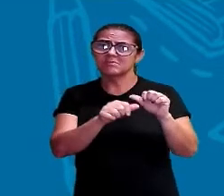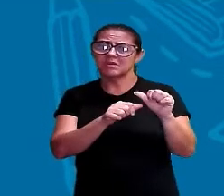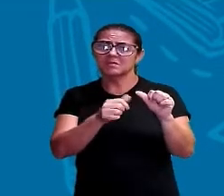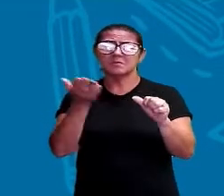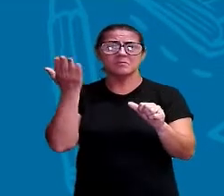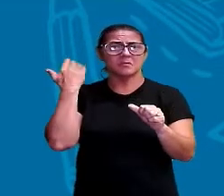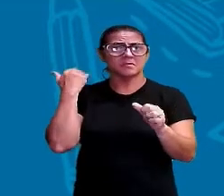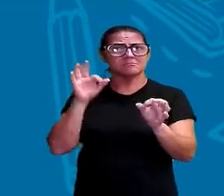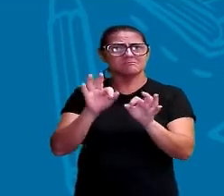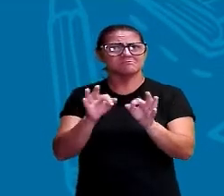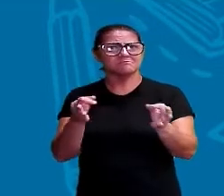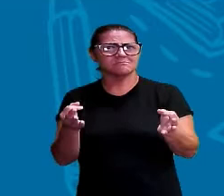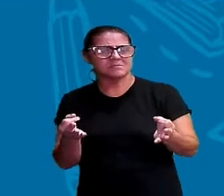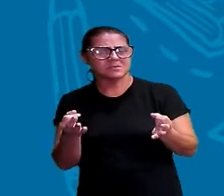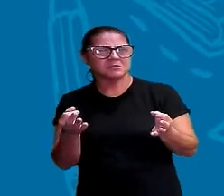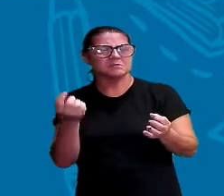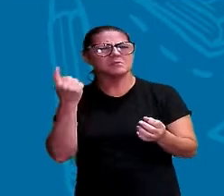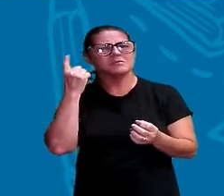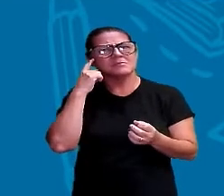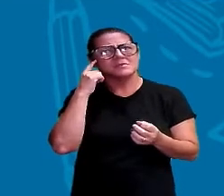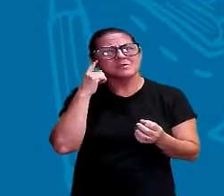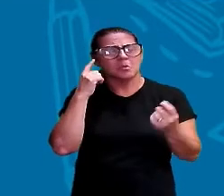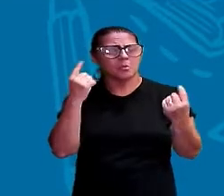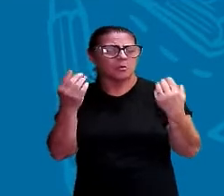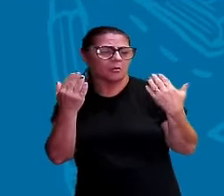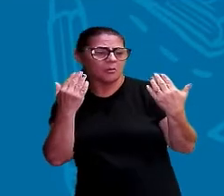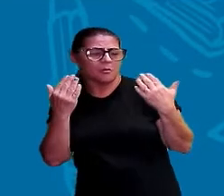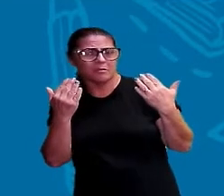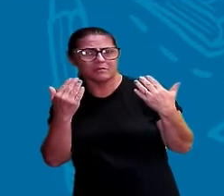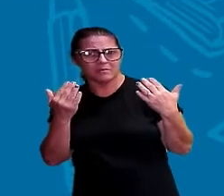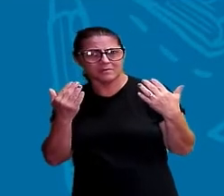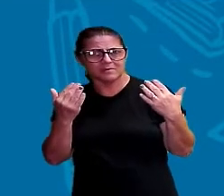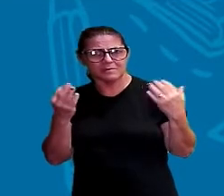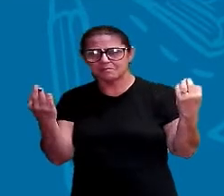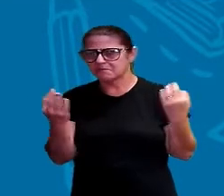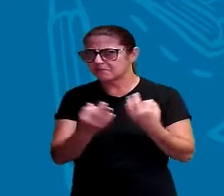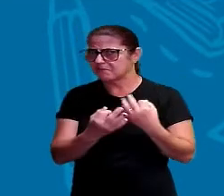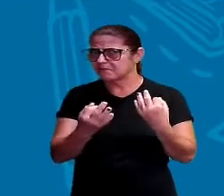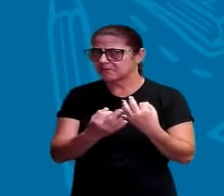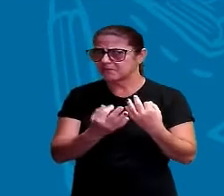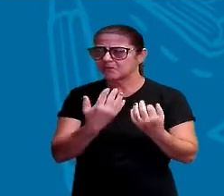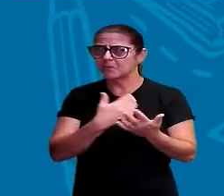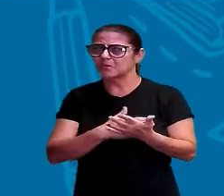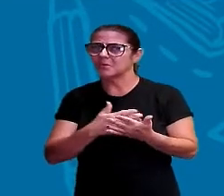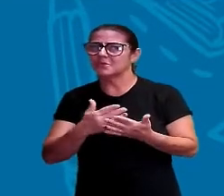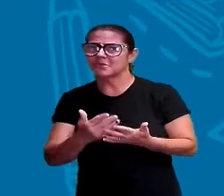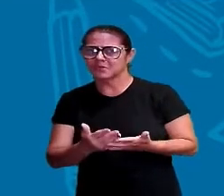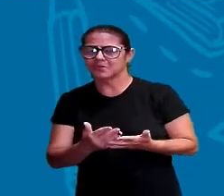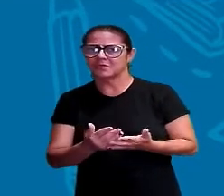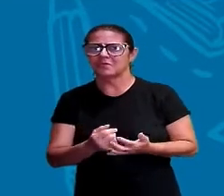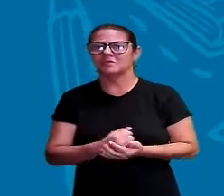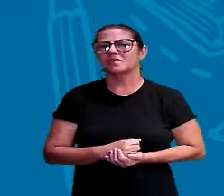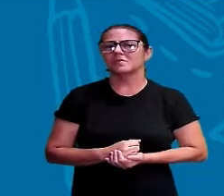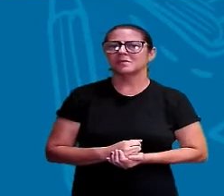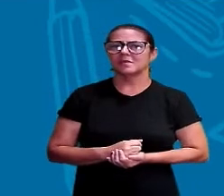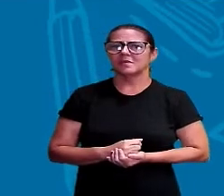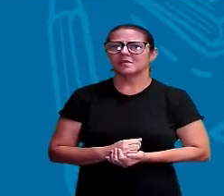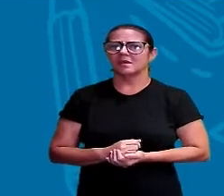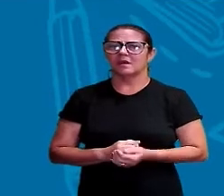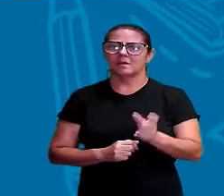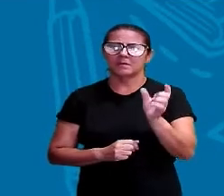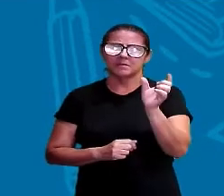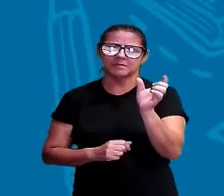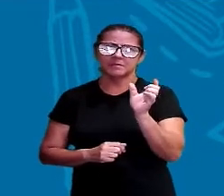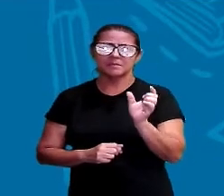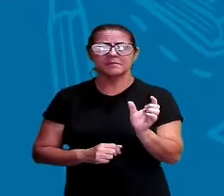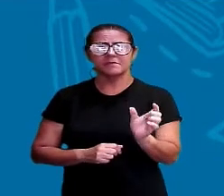passado simples. Fez a assimilação? Então, perfeito. É aí que começa o primeiro caminho. Analisa bem a palavra que eu tenho